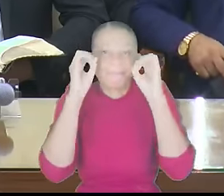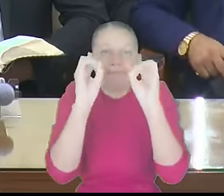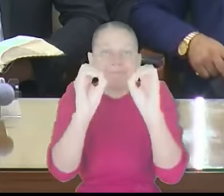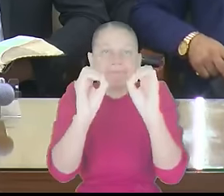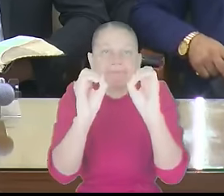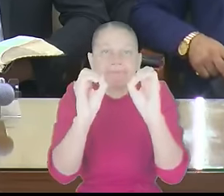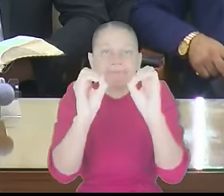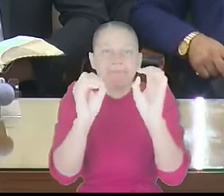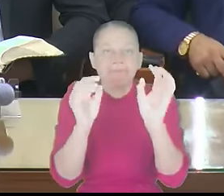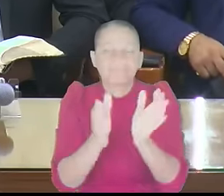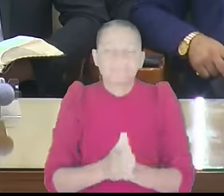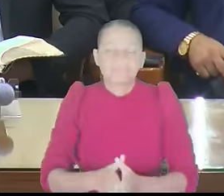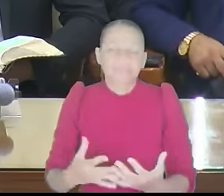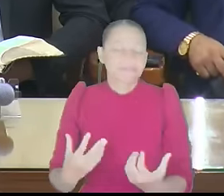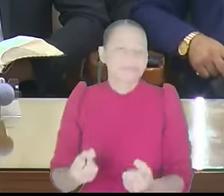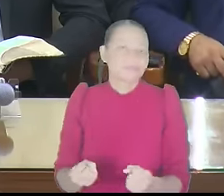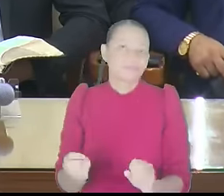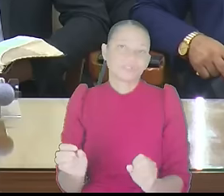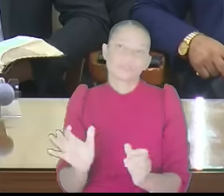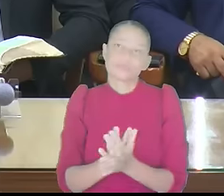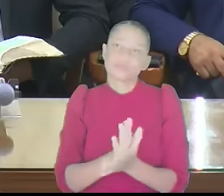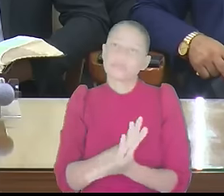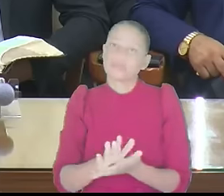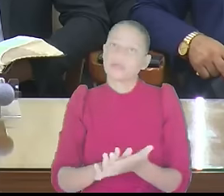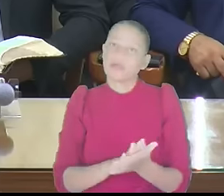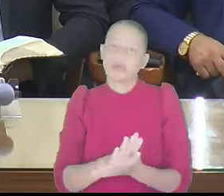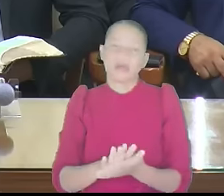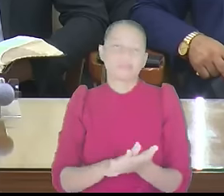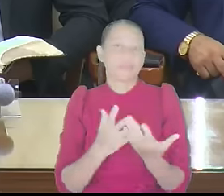Nem ela se entregou para Jesus, glória a Deus.